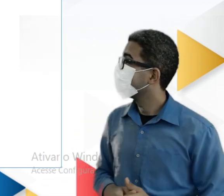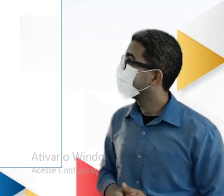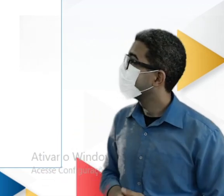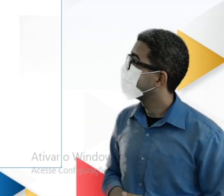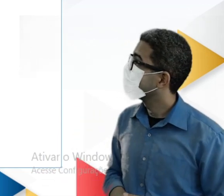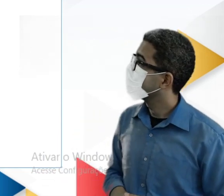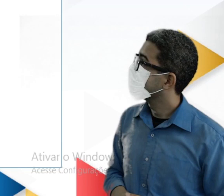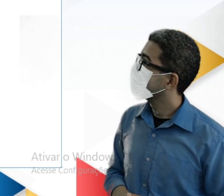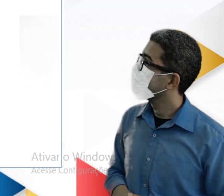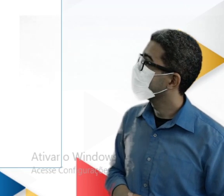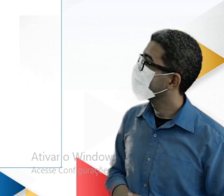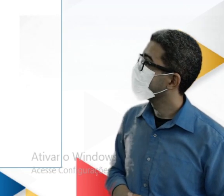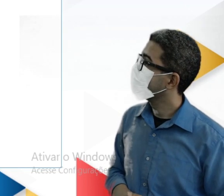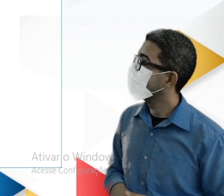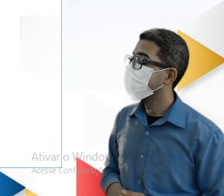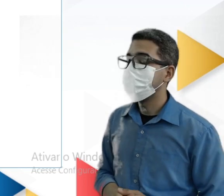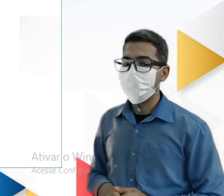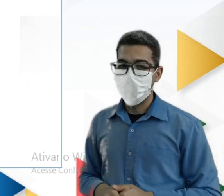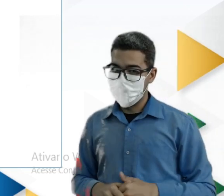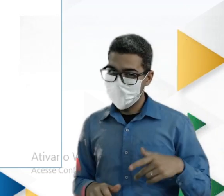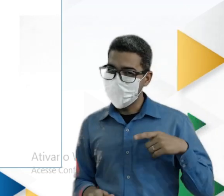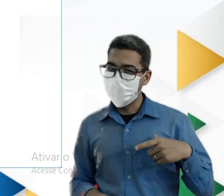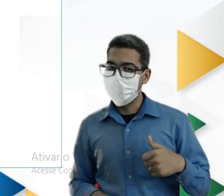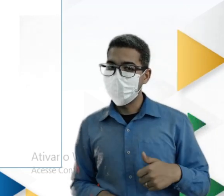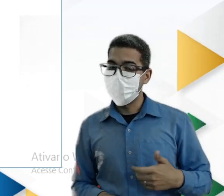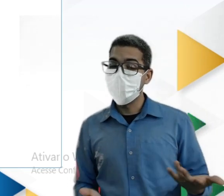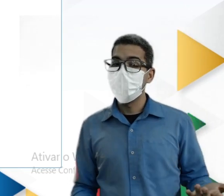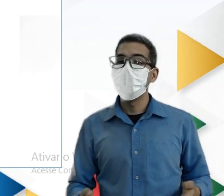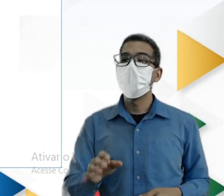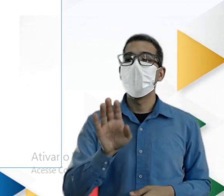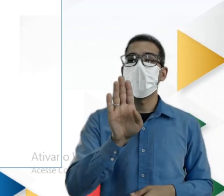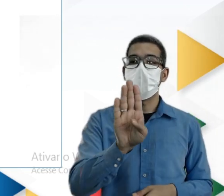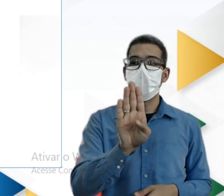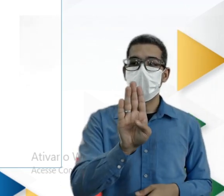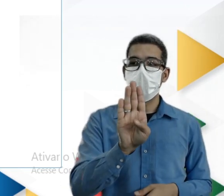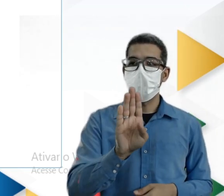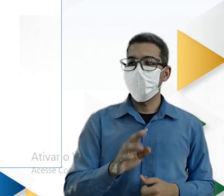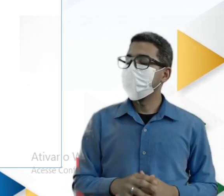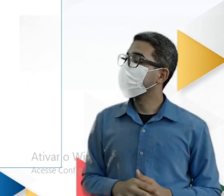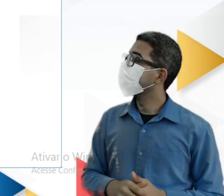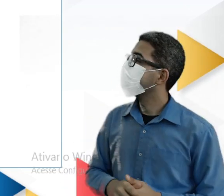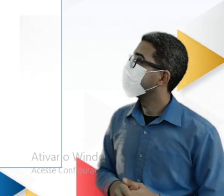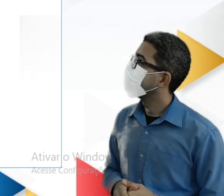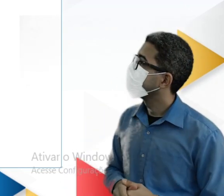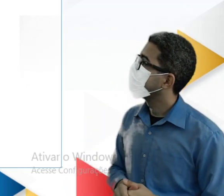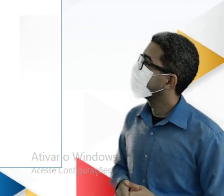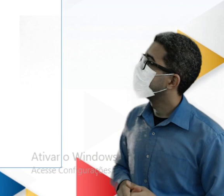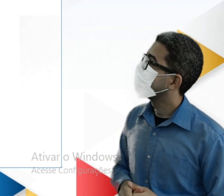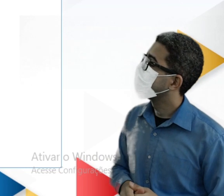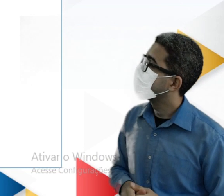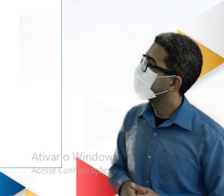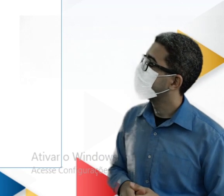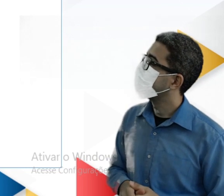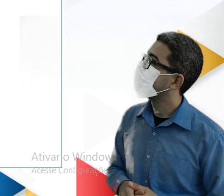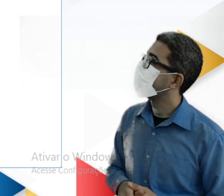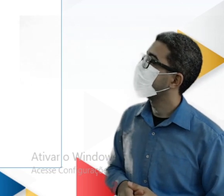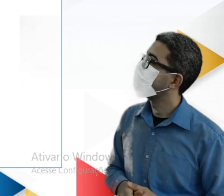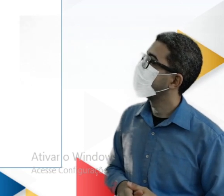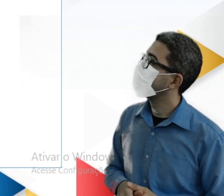precarizado, massificado. Letra B, populoso,